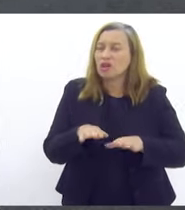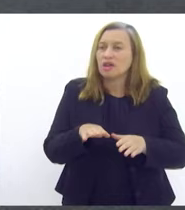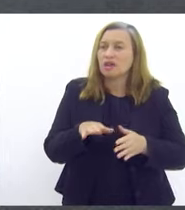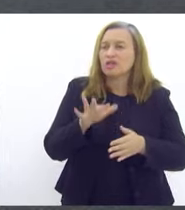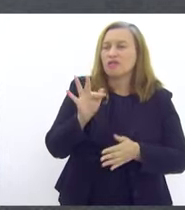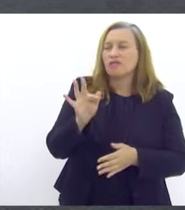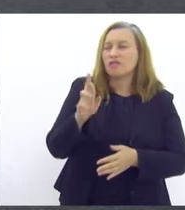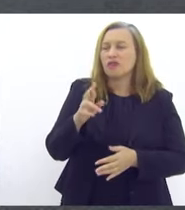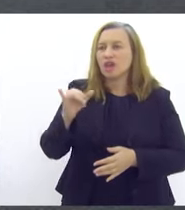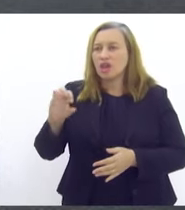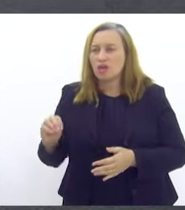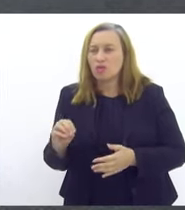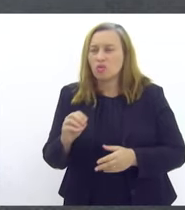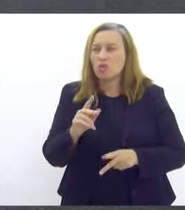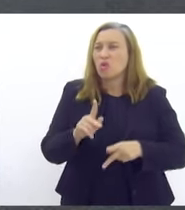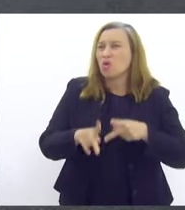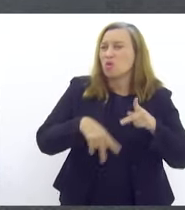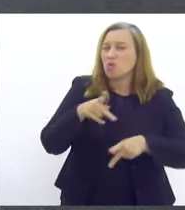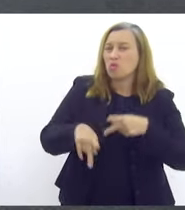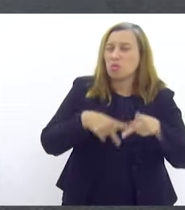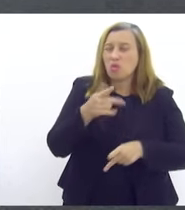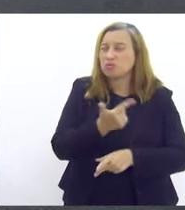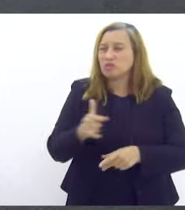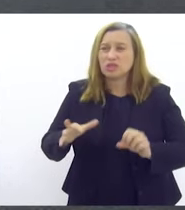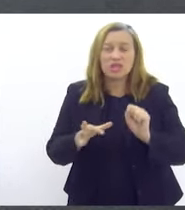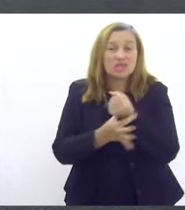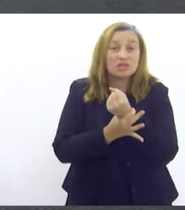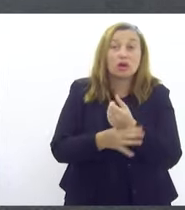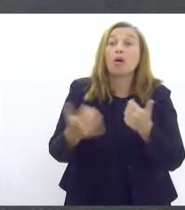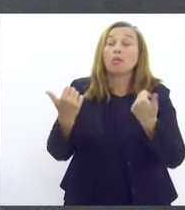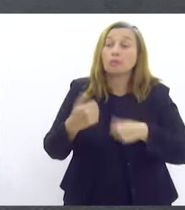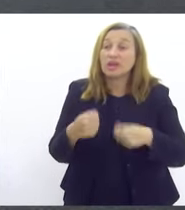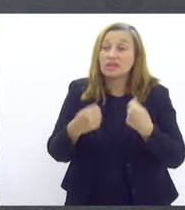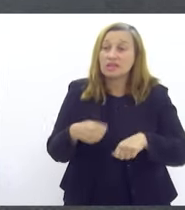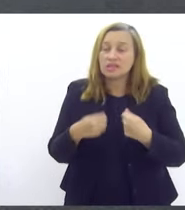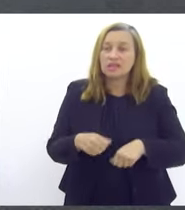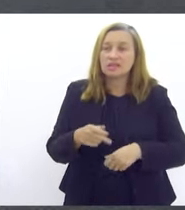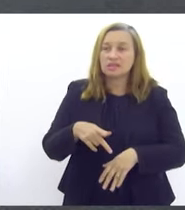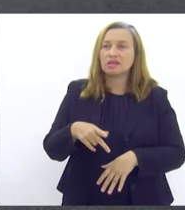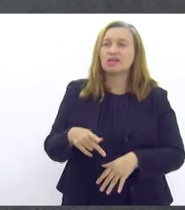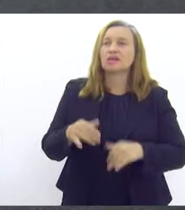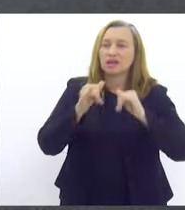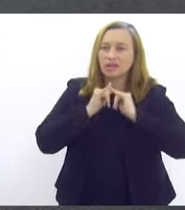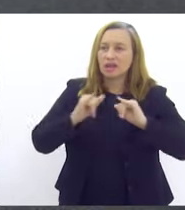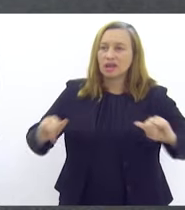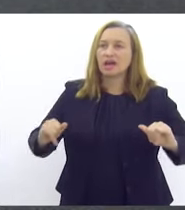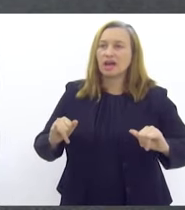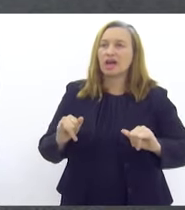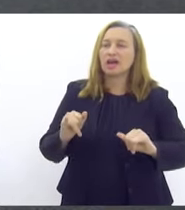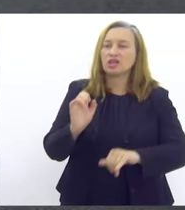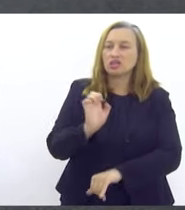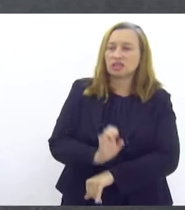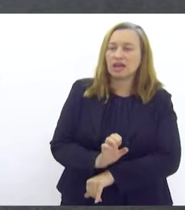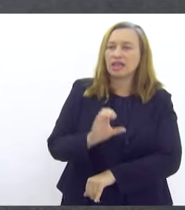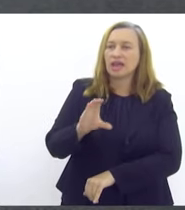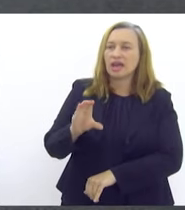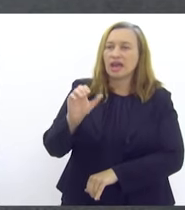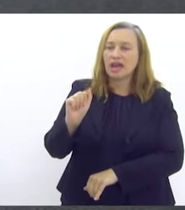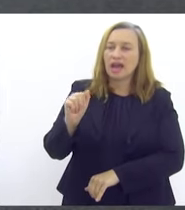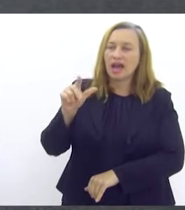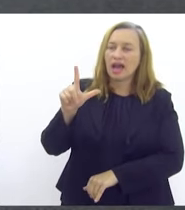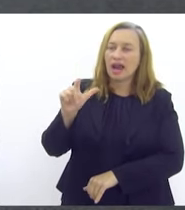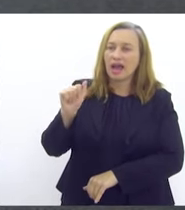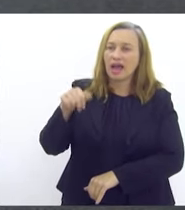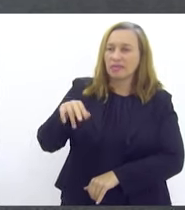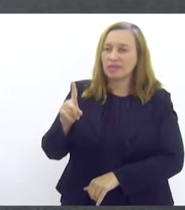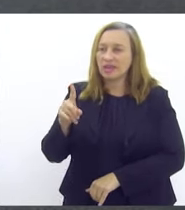com uma população totalmente em risco. Então, ele precisa declarar o estado de calamidade, intervir na Petroita e na Cascatinha,